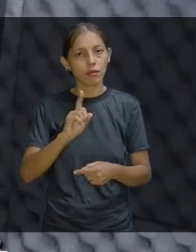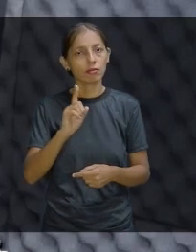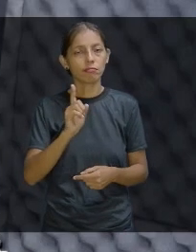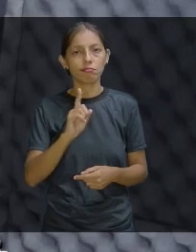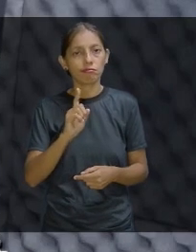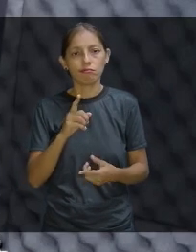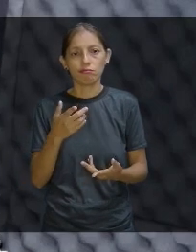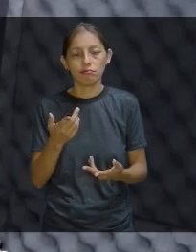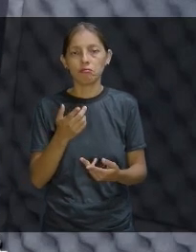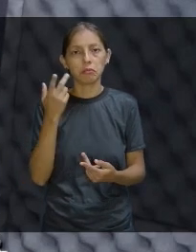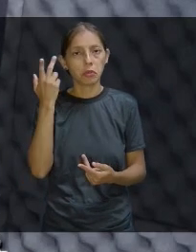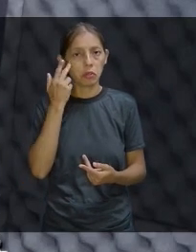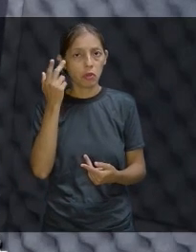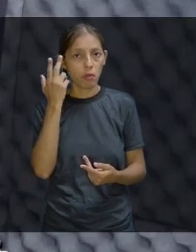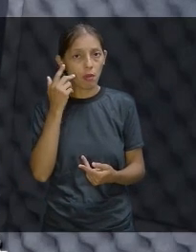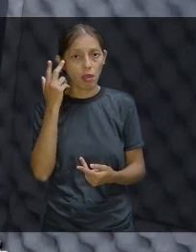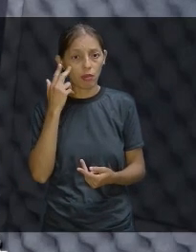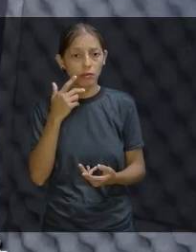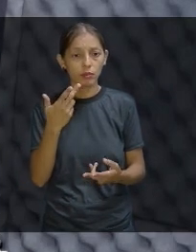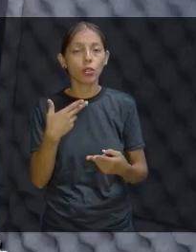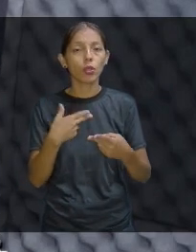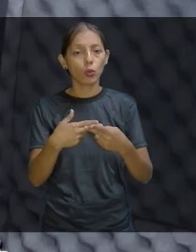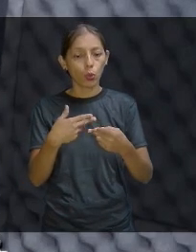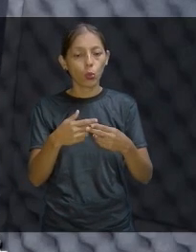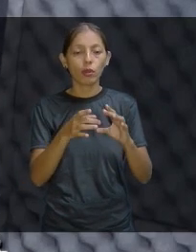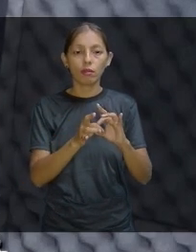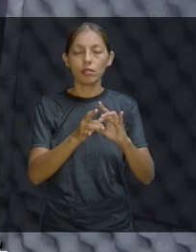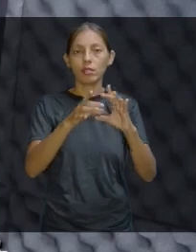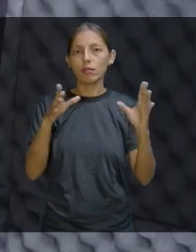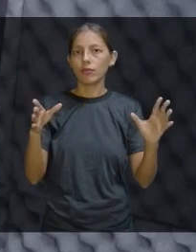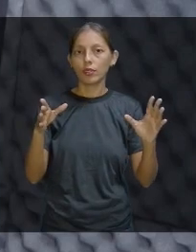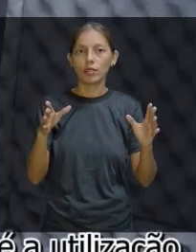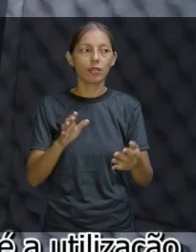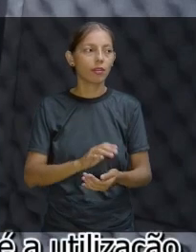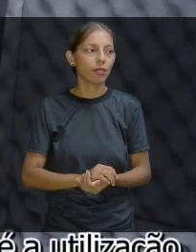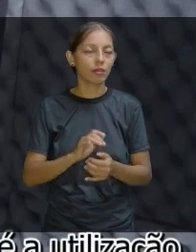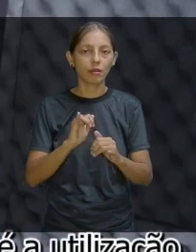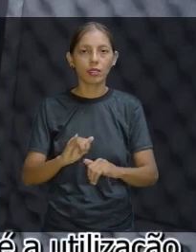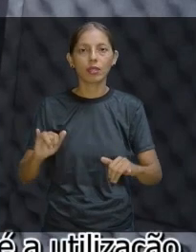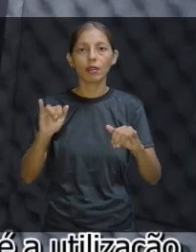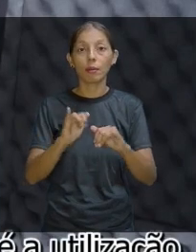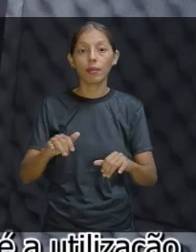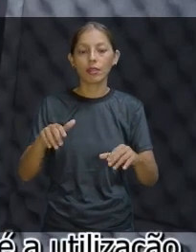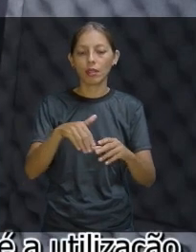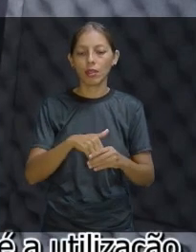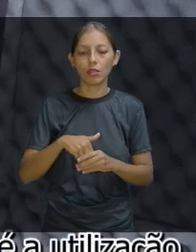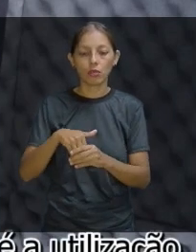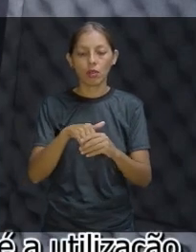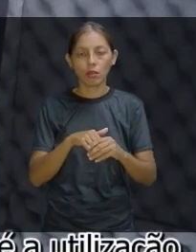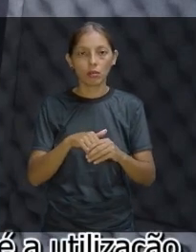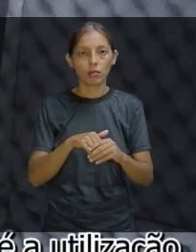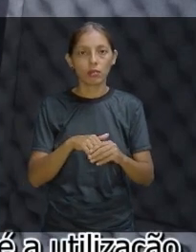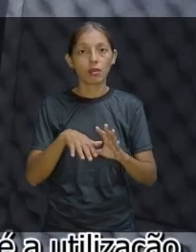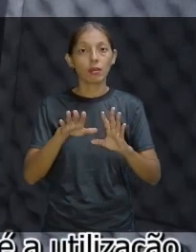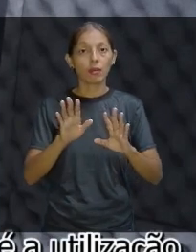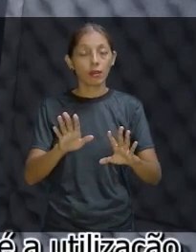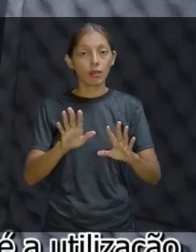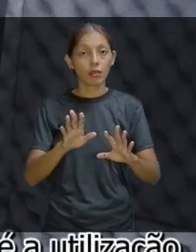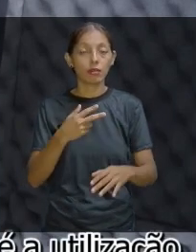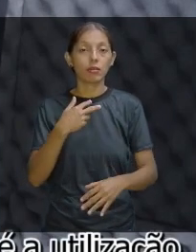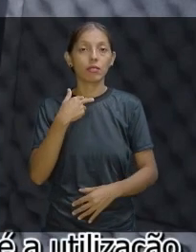o uso da inteligência artificial nas campanhas eleitorais. O que se proíbe é o abuso, é o